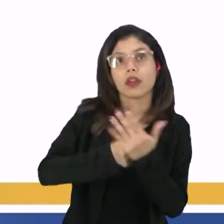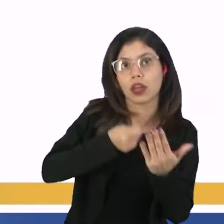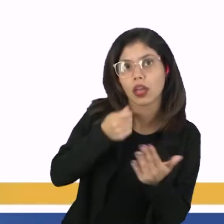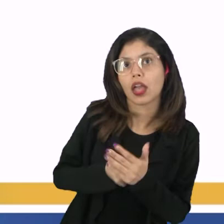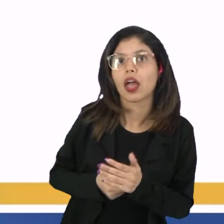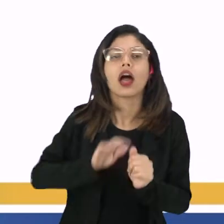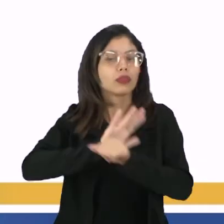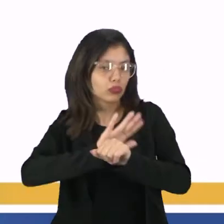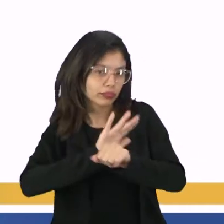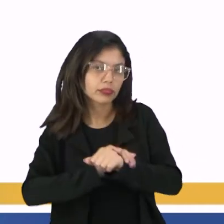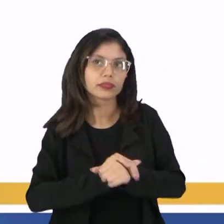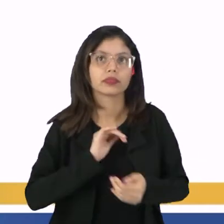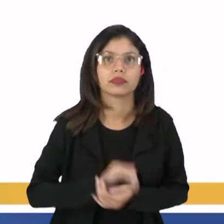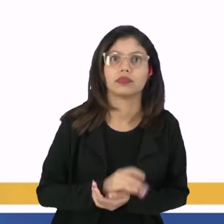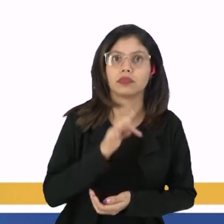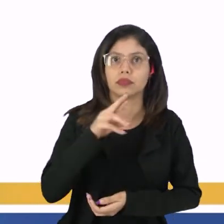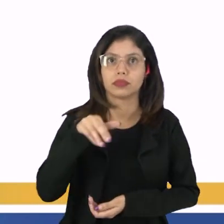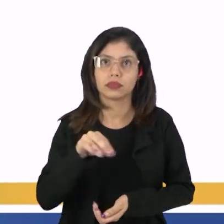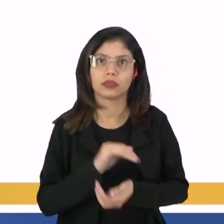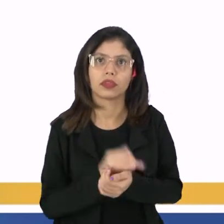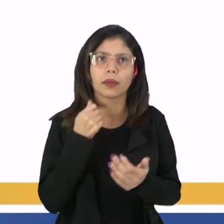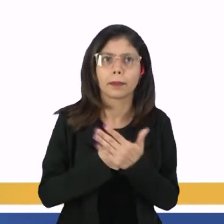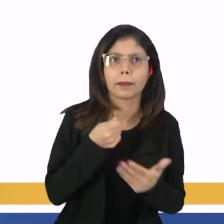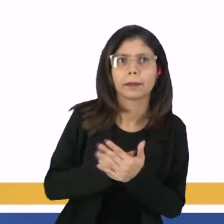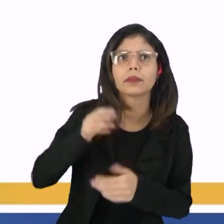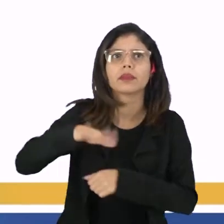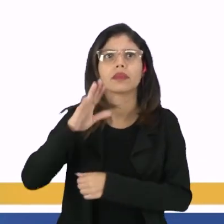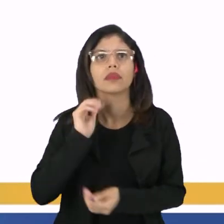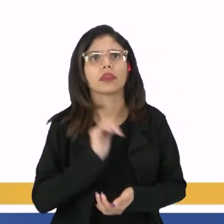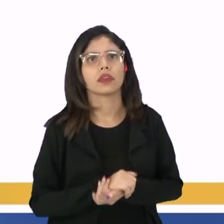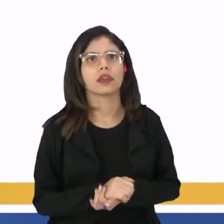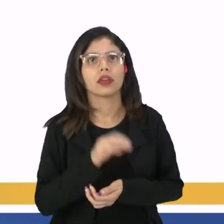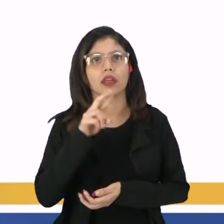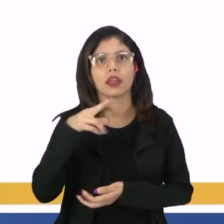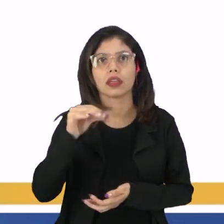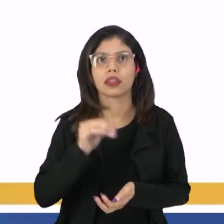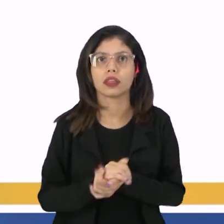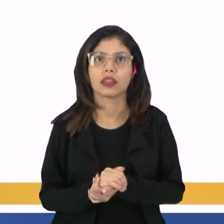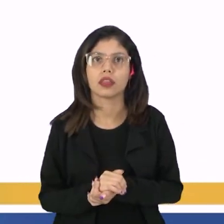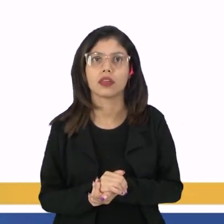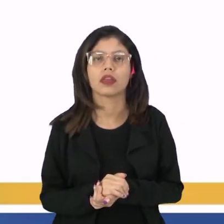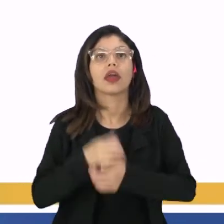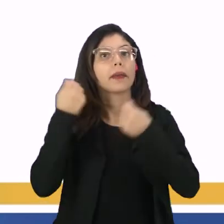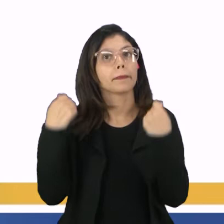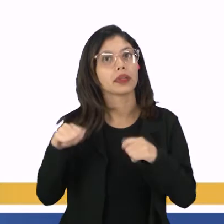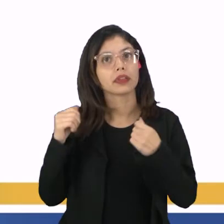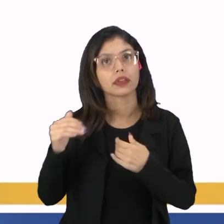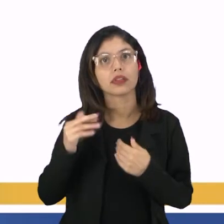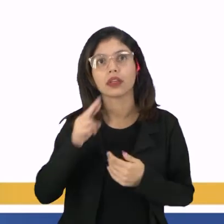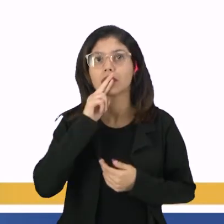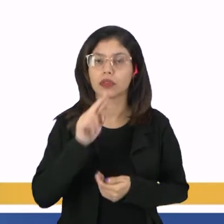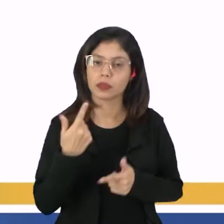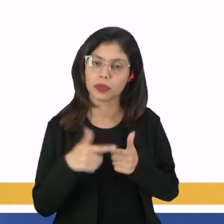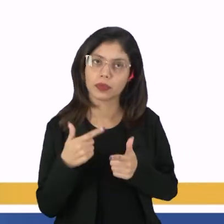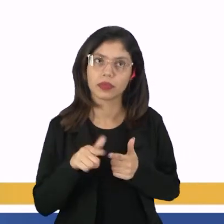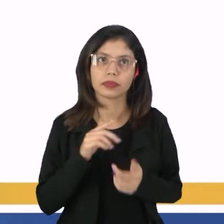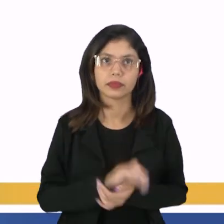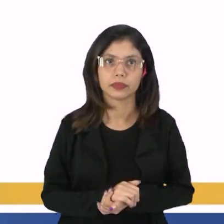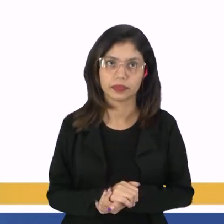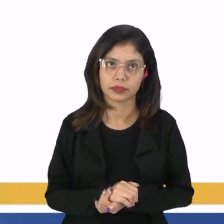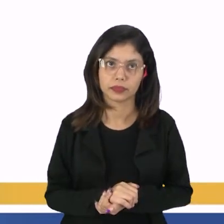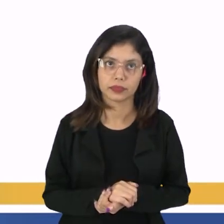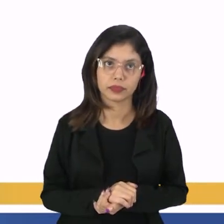o interlocutor a colaborar, ou um tom mais exigente para convencer o interlocutor de que ele deve resolver o problema,